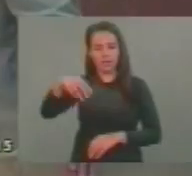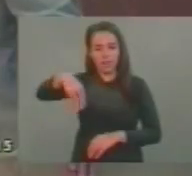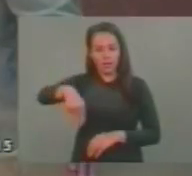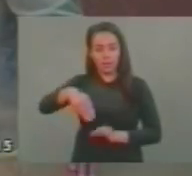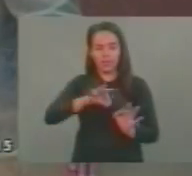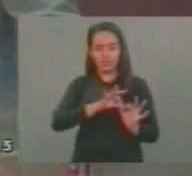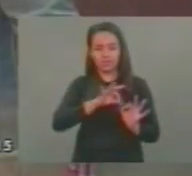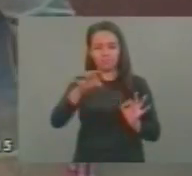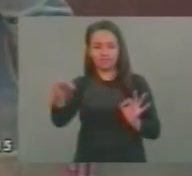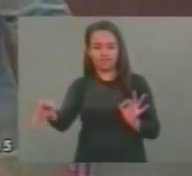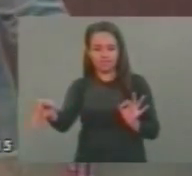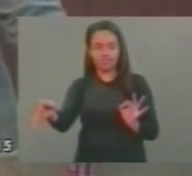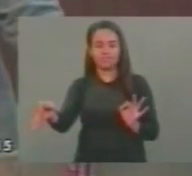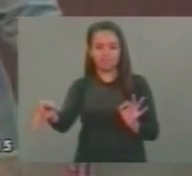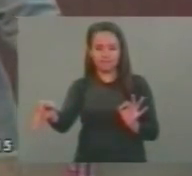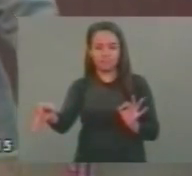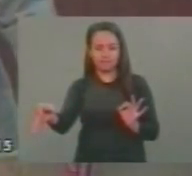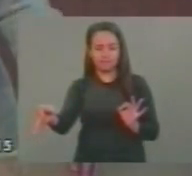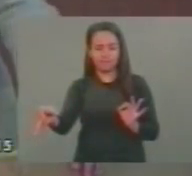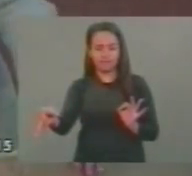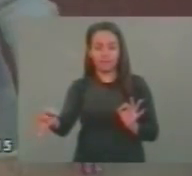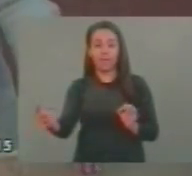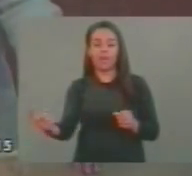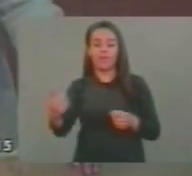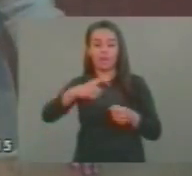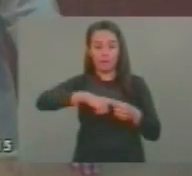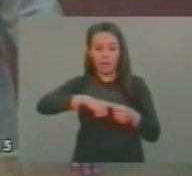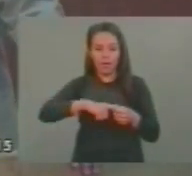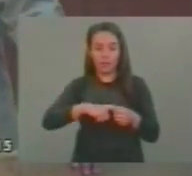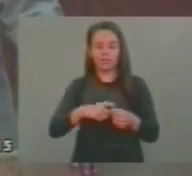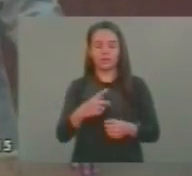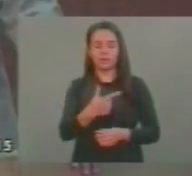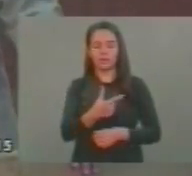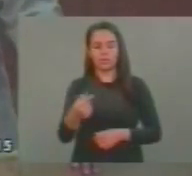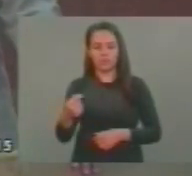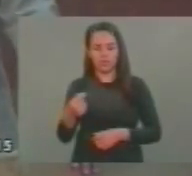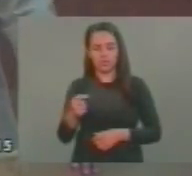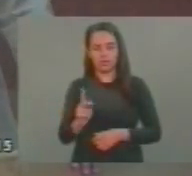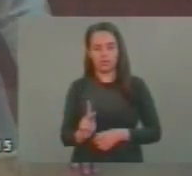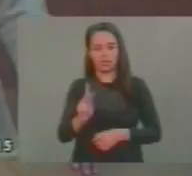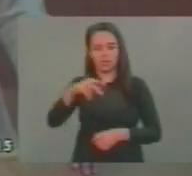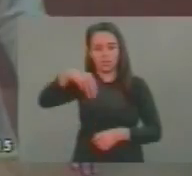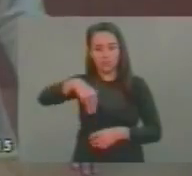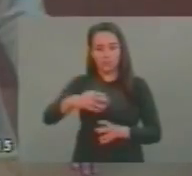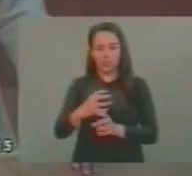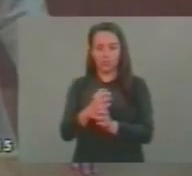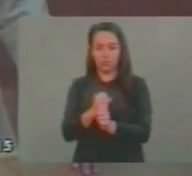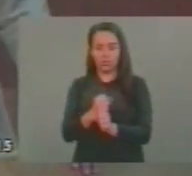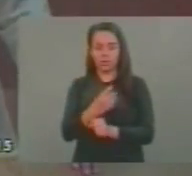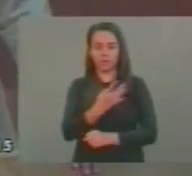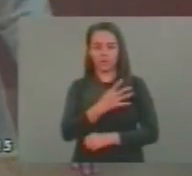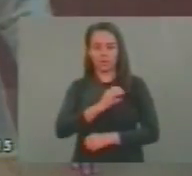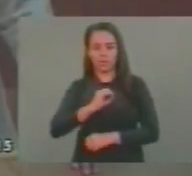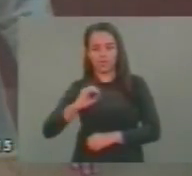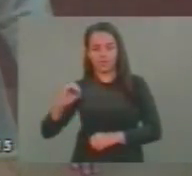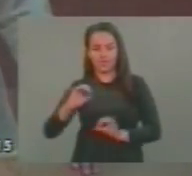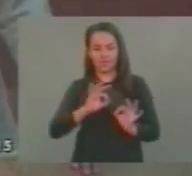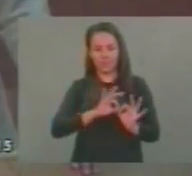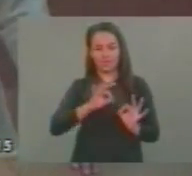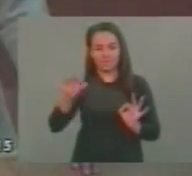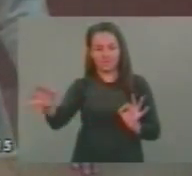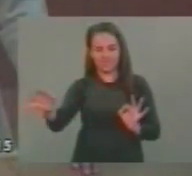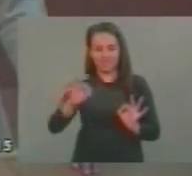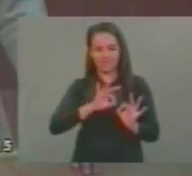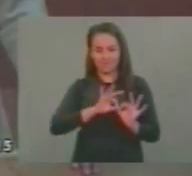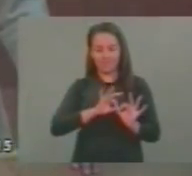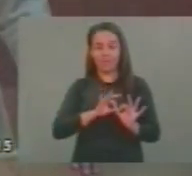Os dados do Fórum Brasileiro de Segurança Pública, que revelaram que a capital cearense tem um índice de 77,3 mortes por